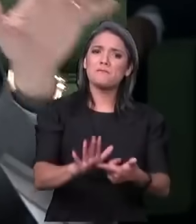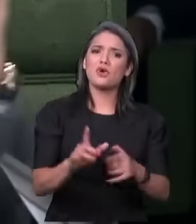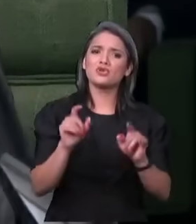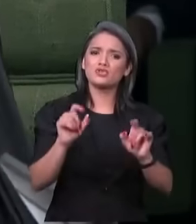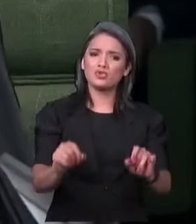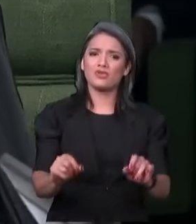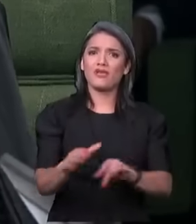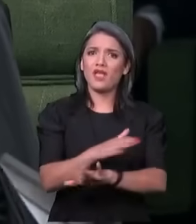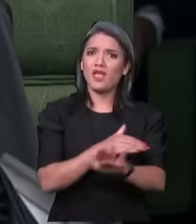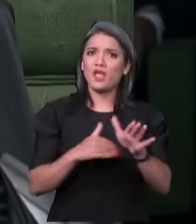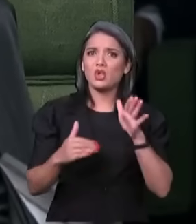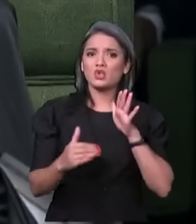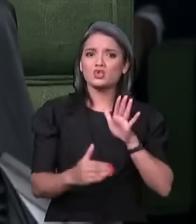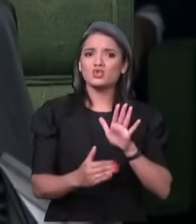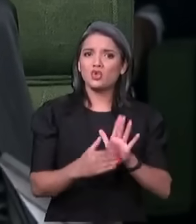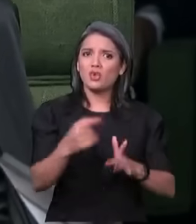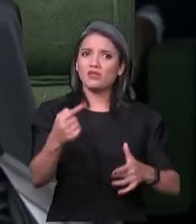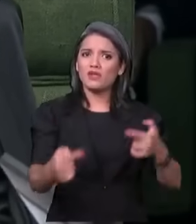debate